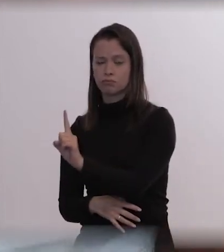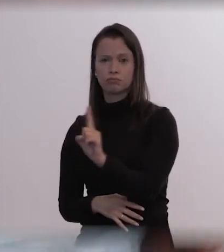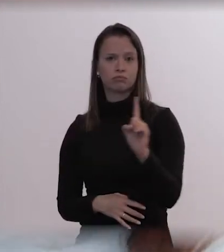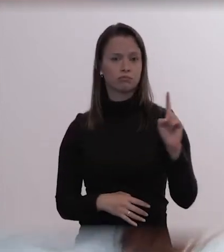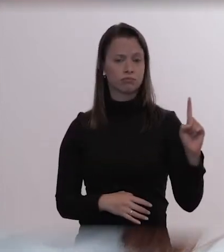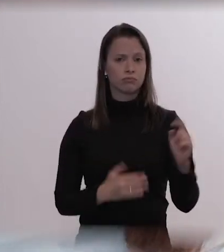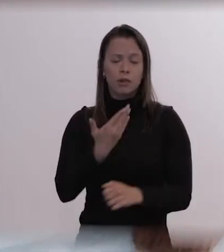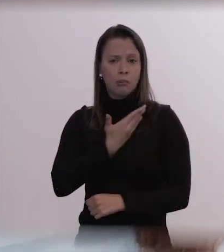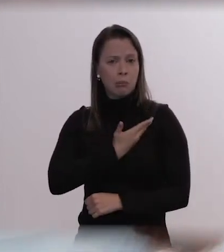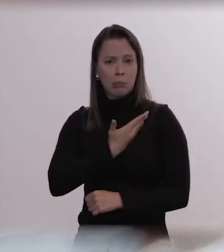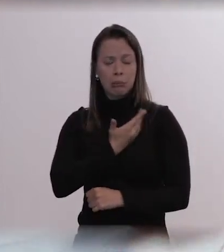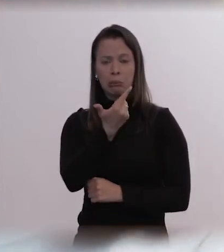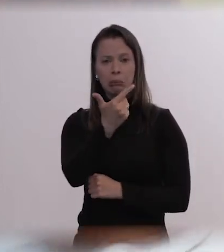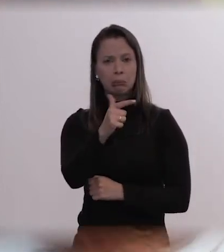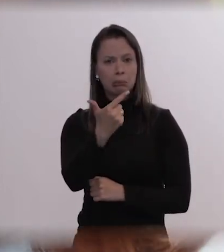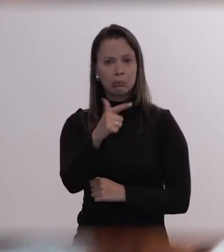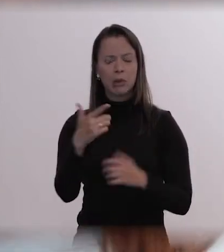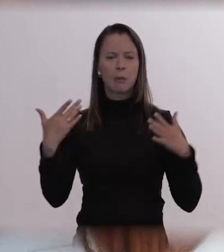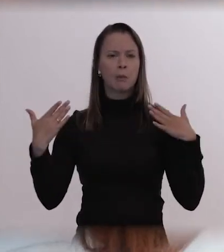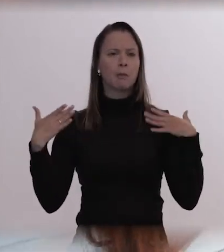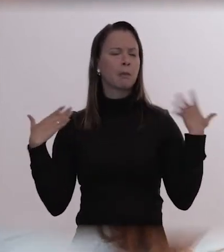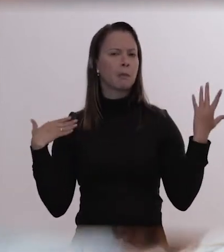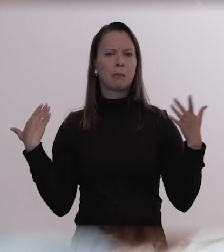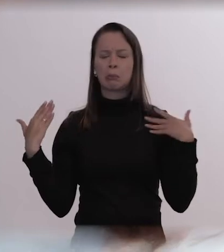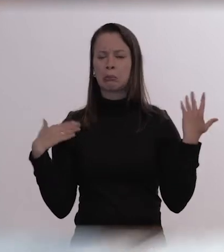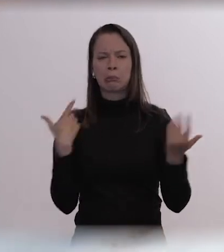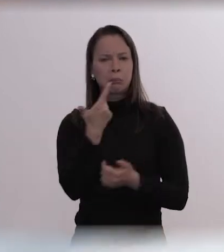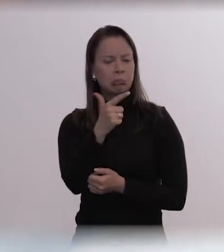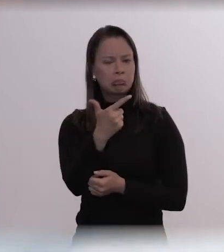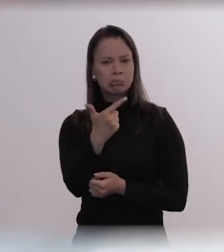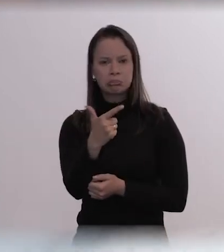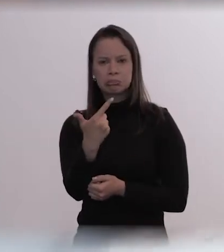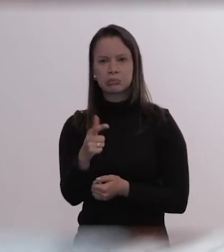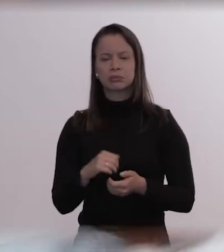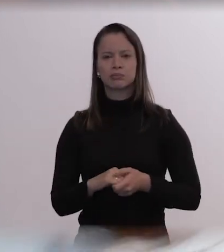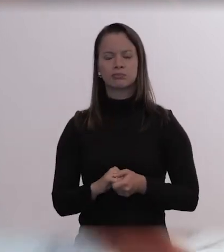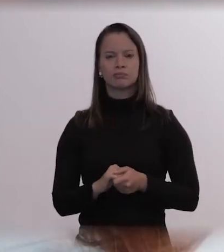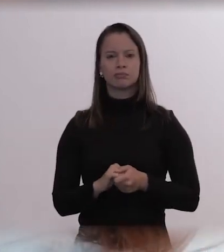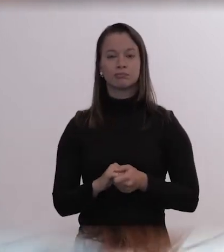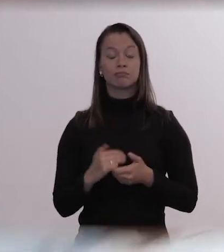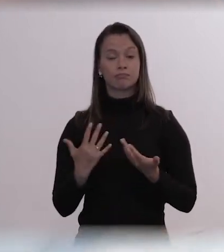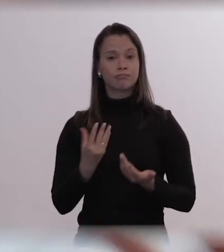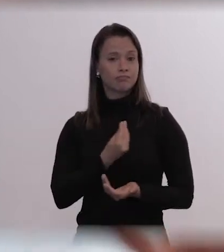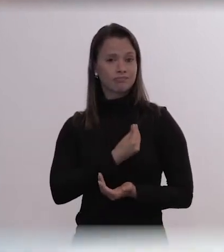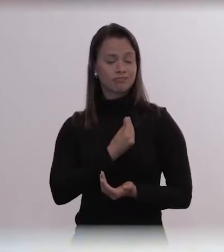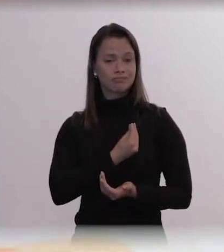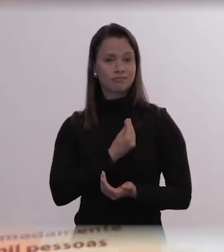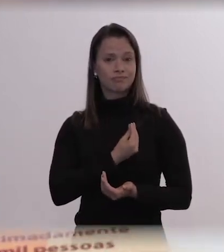tinha amigos, eu não podia passear, né? Essa eu acho que era a